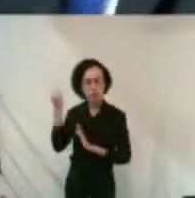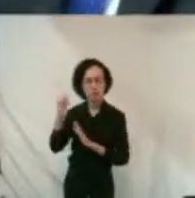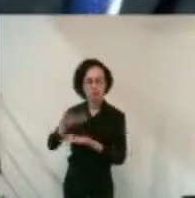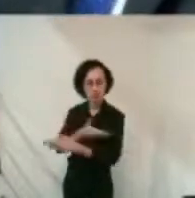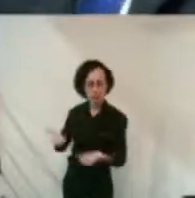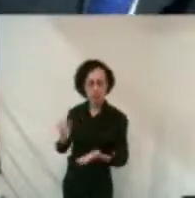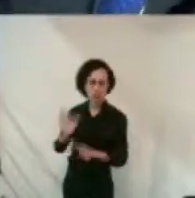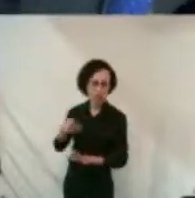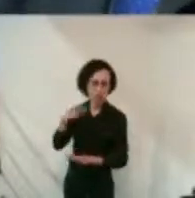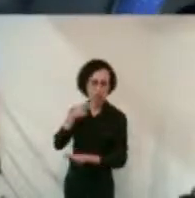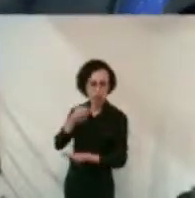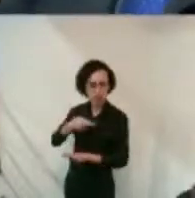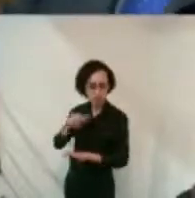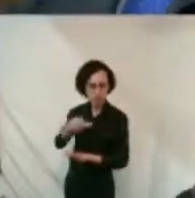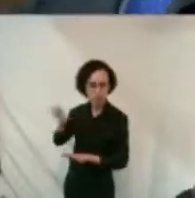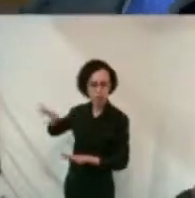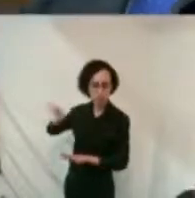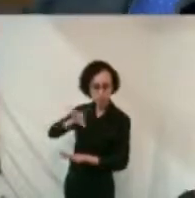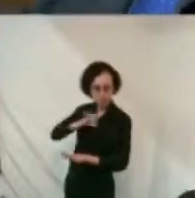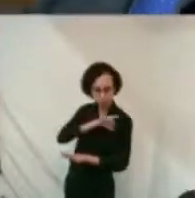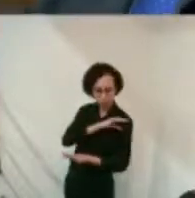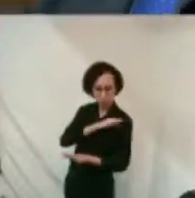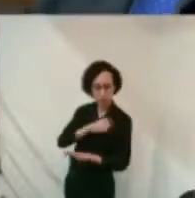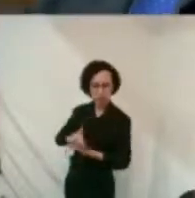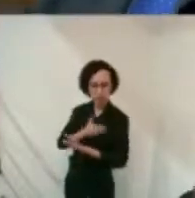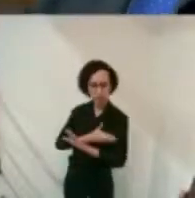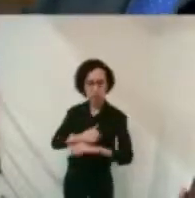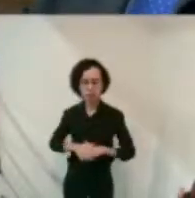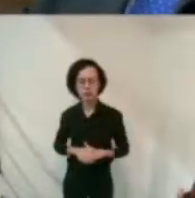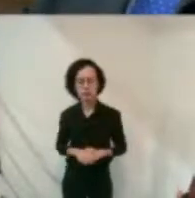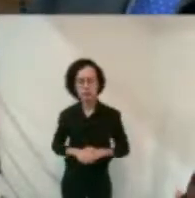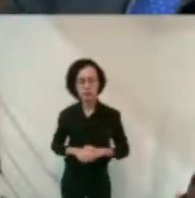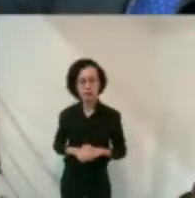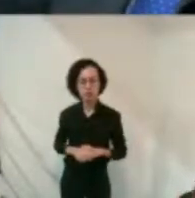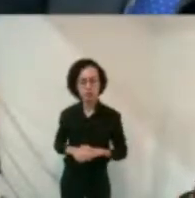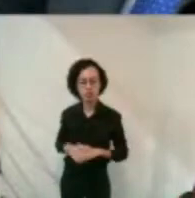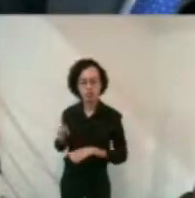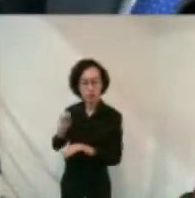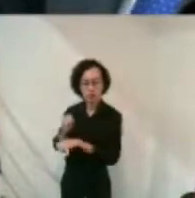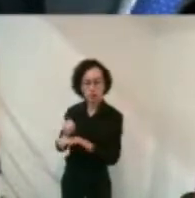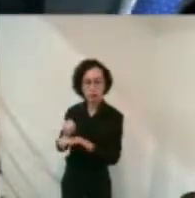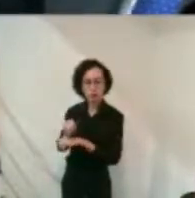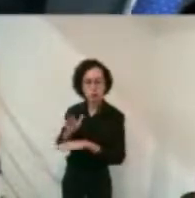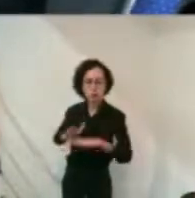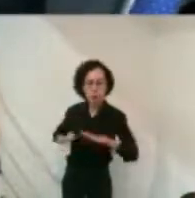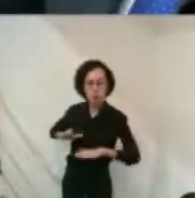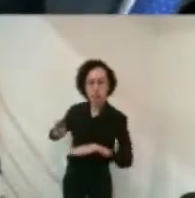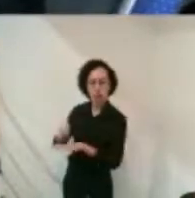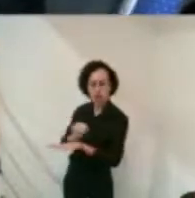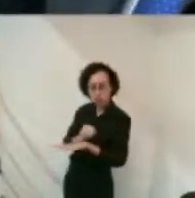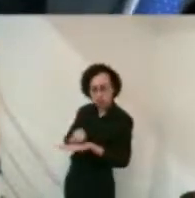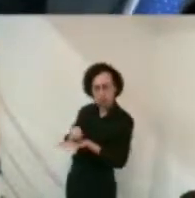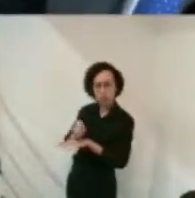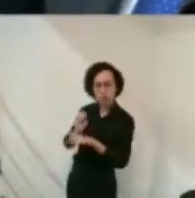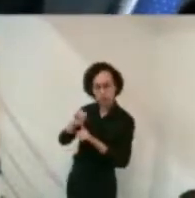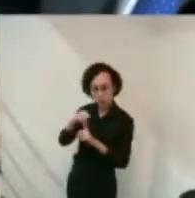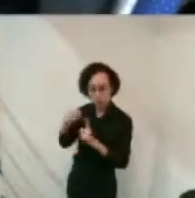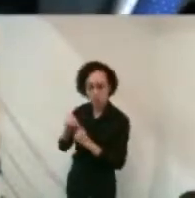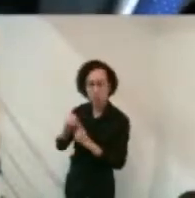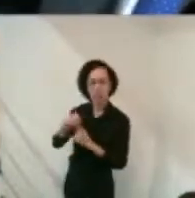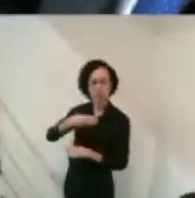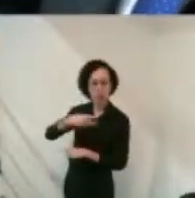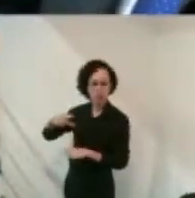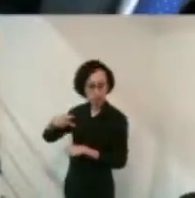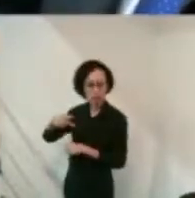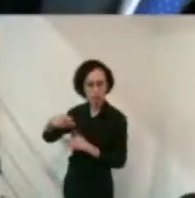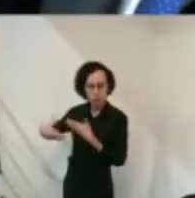foi mencionado por todos que me antecederam, o cuidado que o Ministério Público e a sociedade brasileira têm